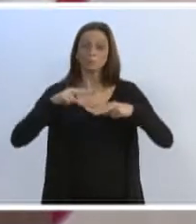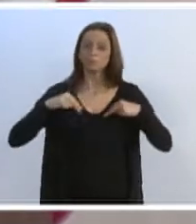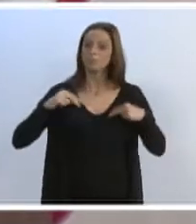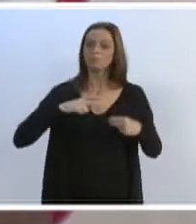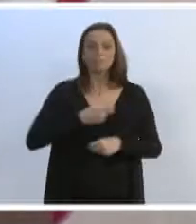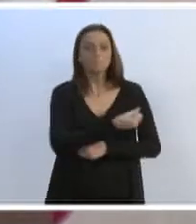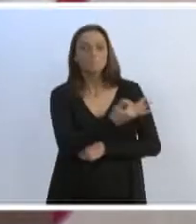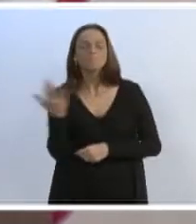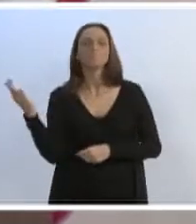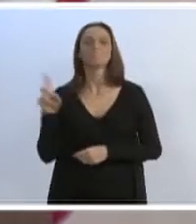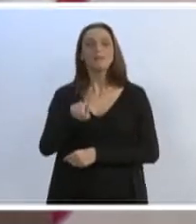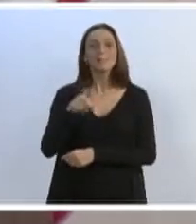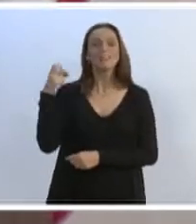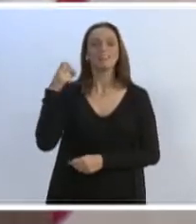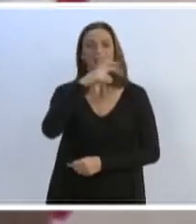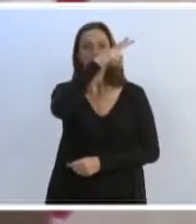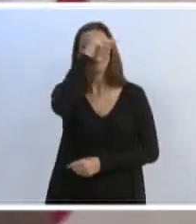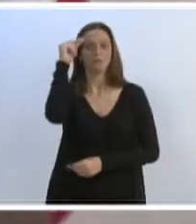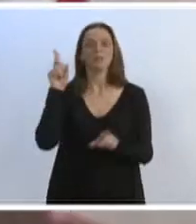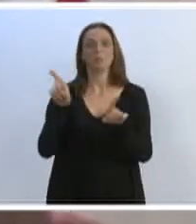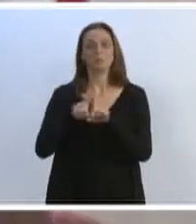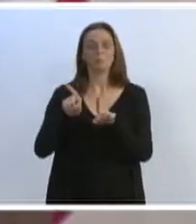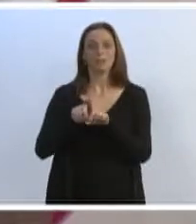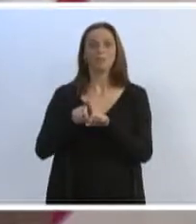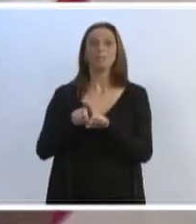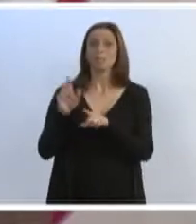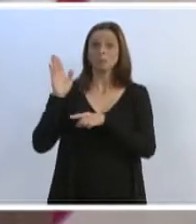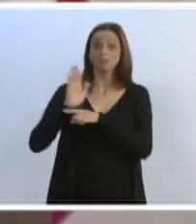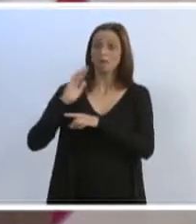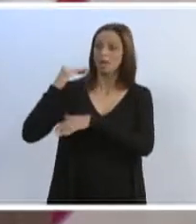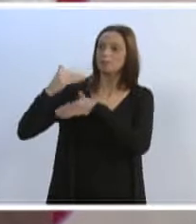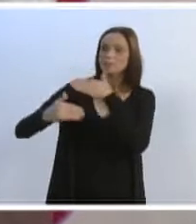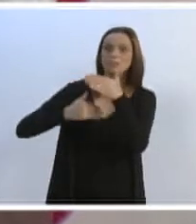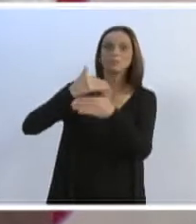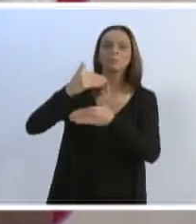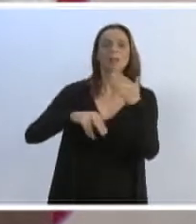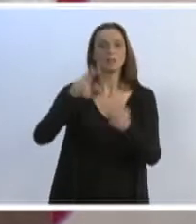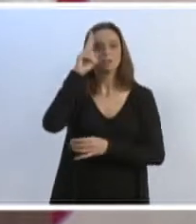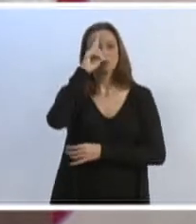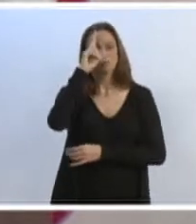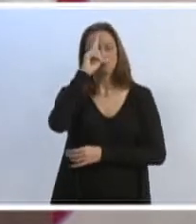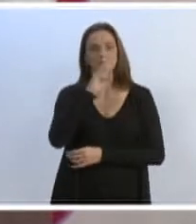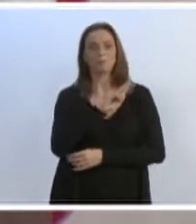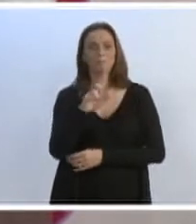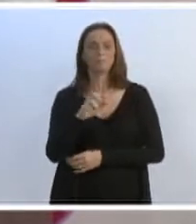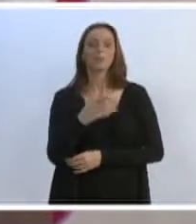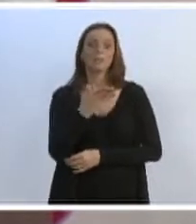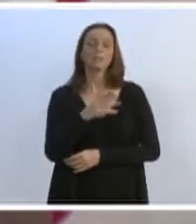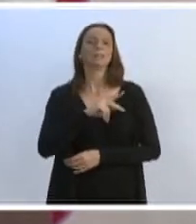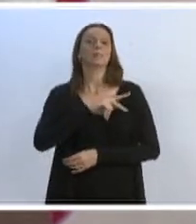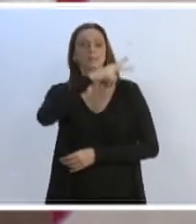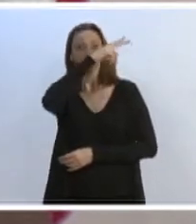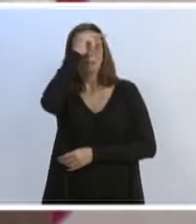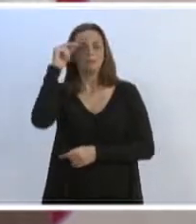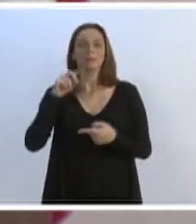a comunidade aqui presente. Esse é, sem dúvida alguma, um momento bastante especial para a cidade de